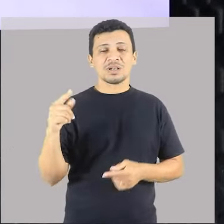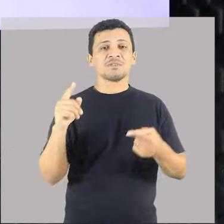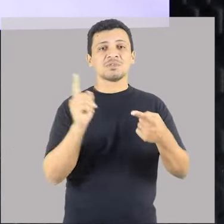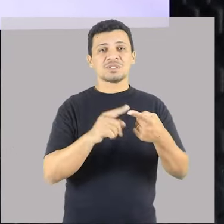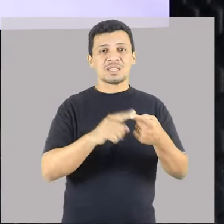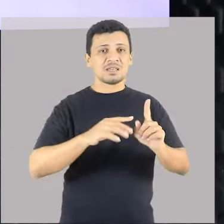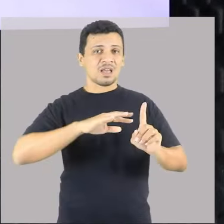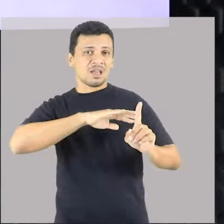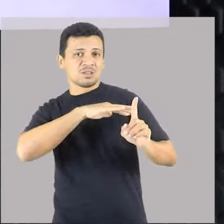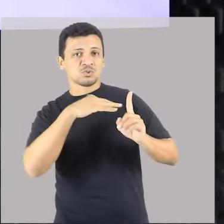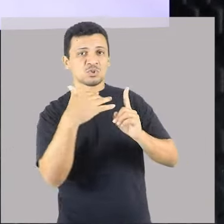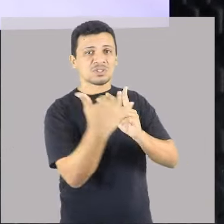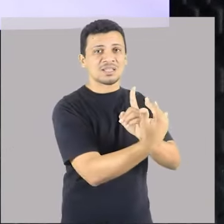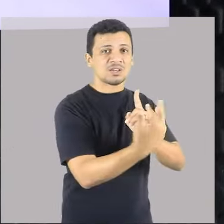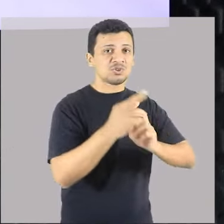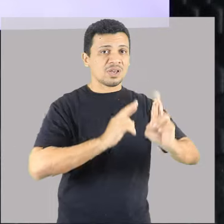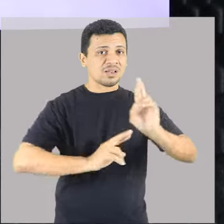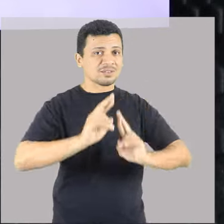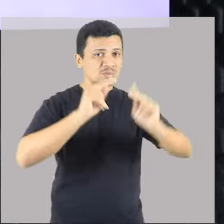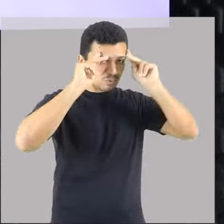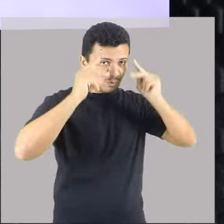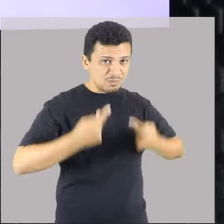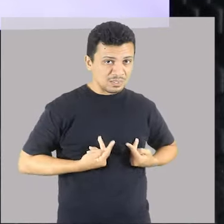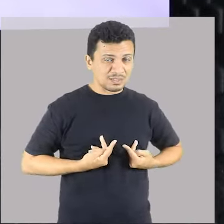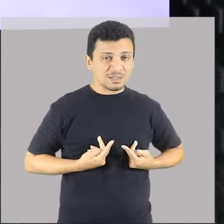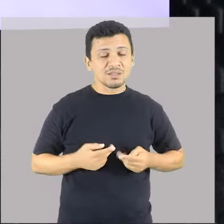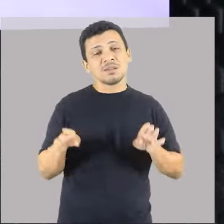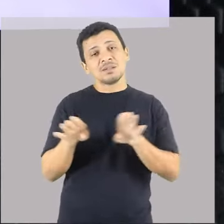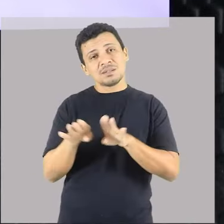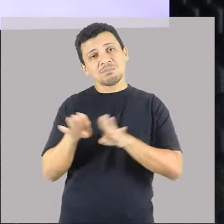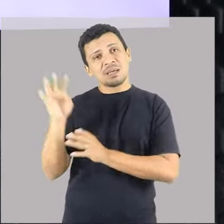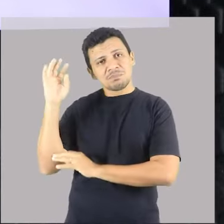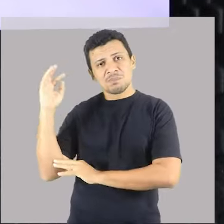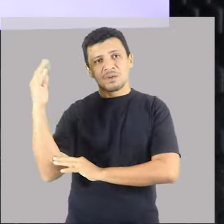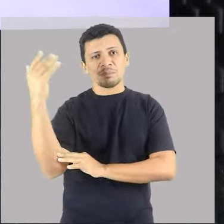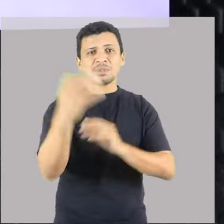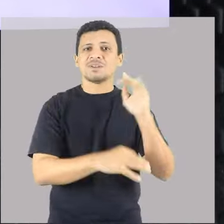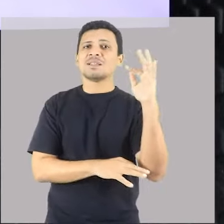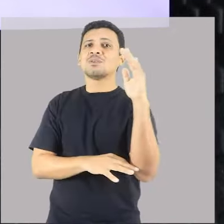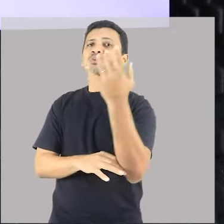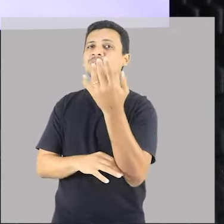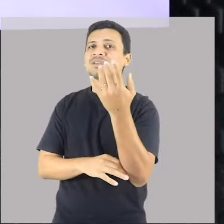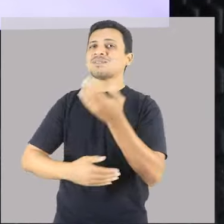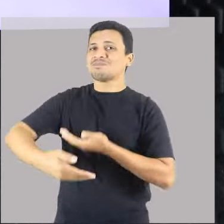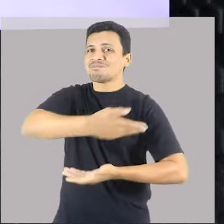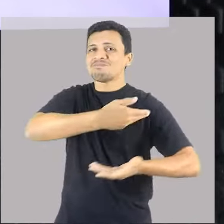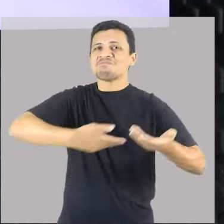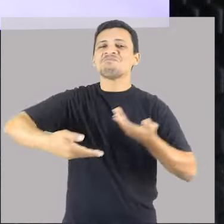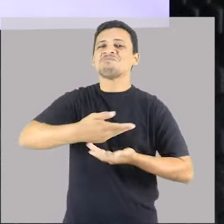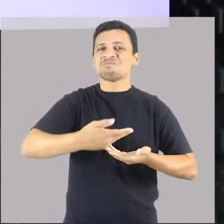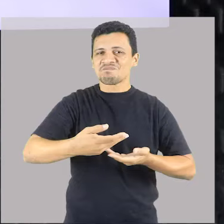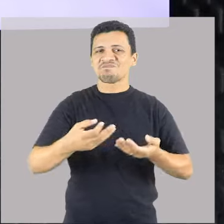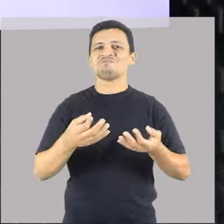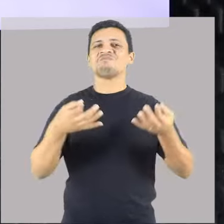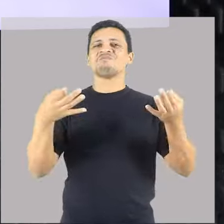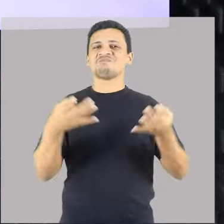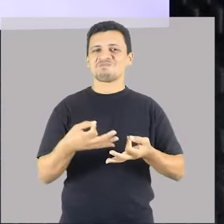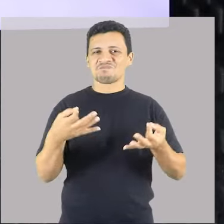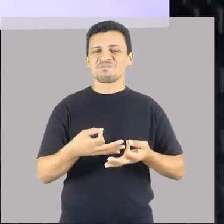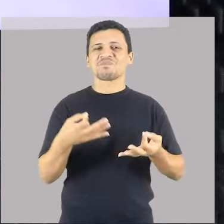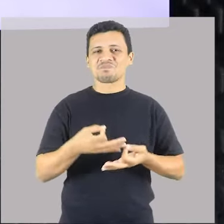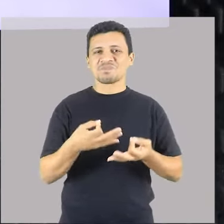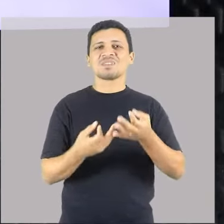sociedade pelas relações humanas e pelos elementos naturais pela natureza perfeito meu estudante tá o espaço geográfico ele